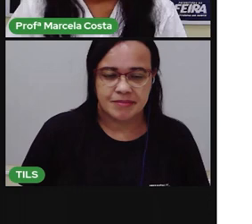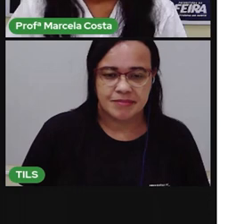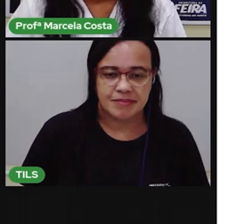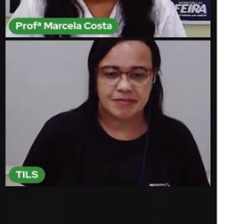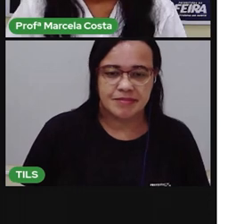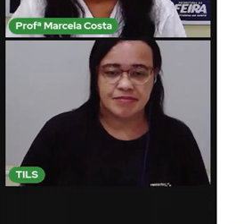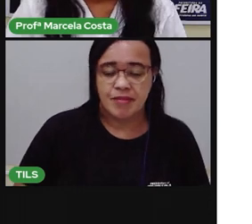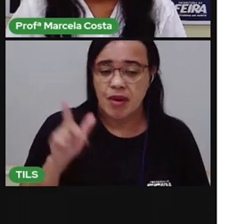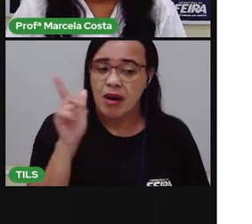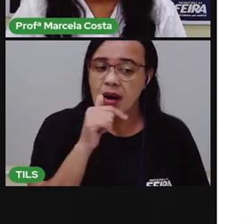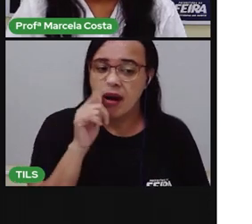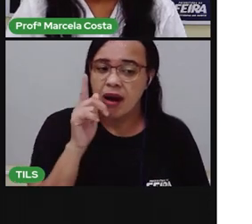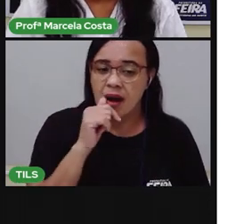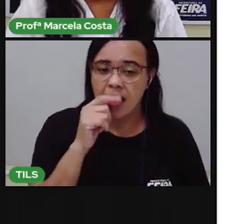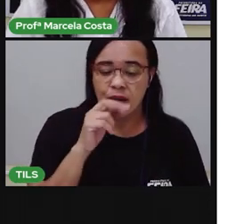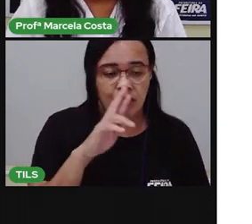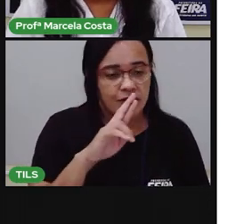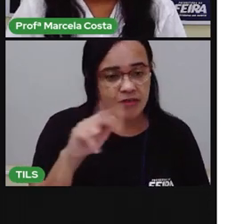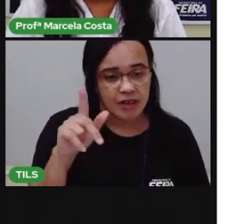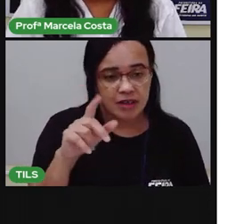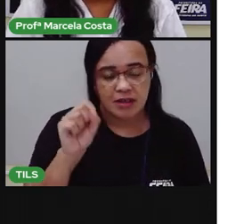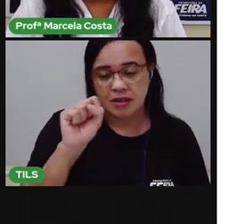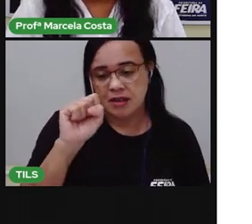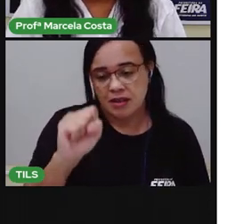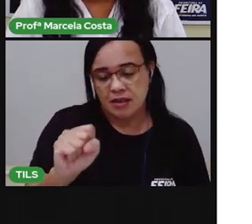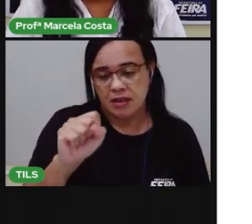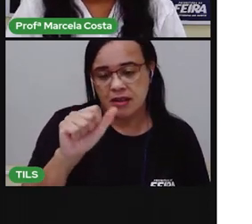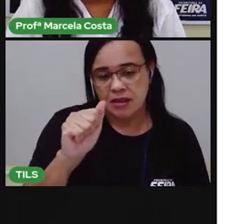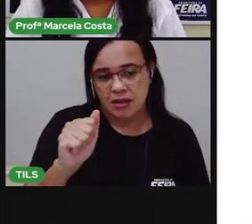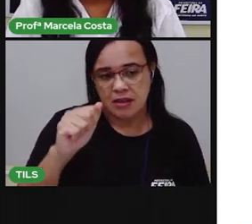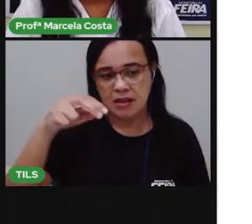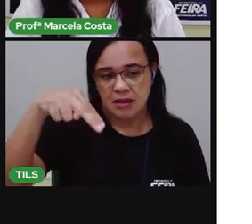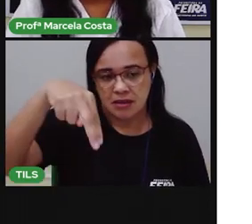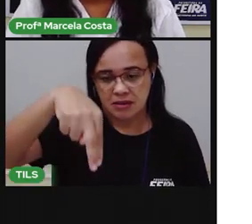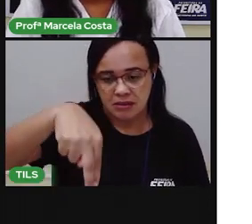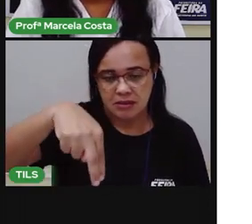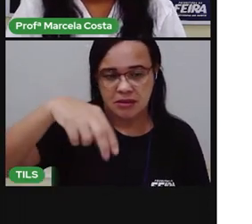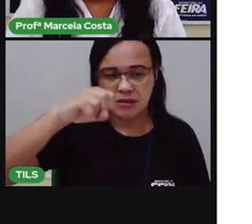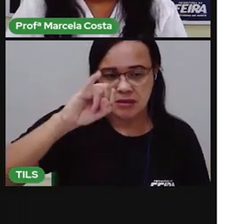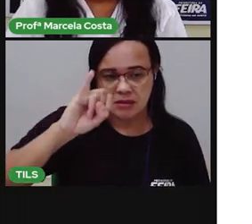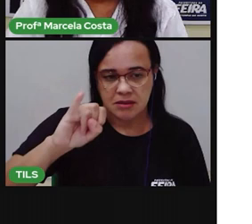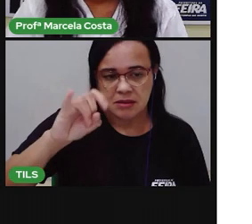Olha, água sanitária.